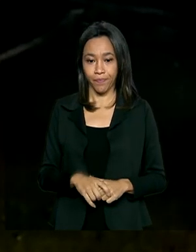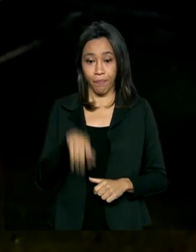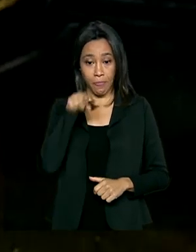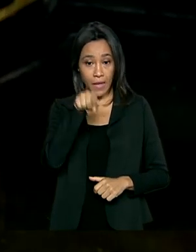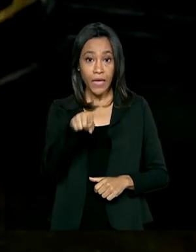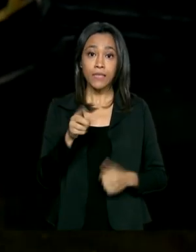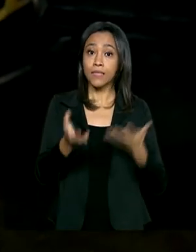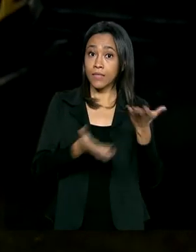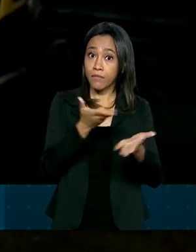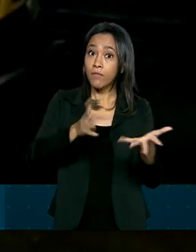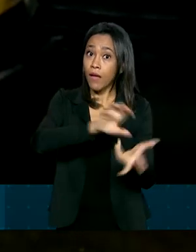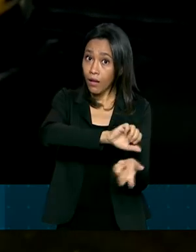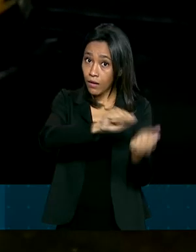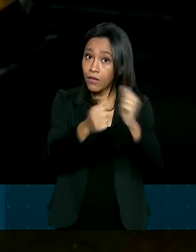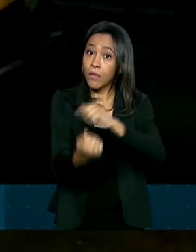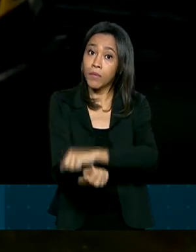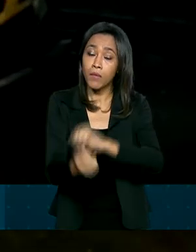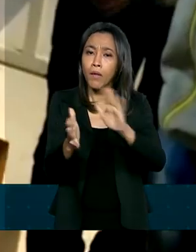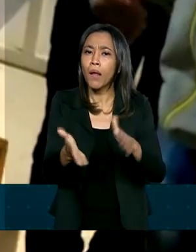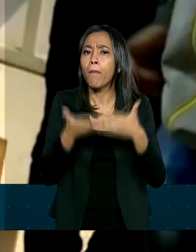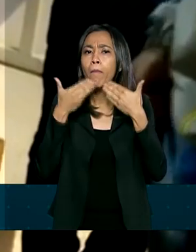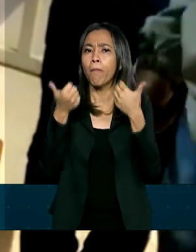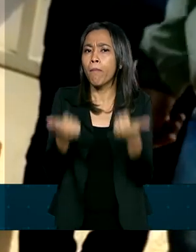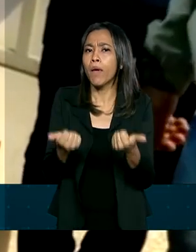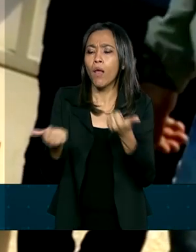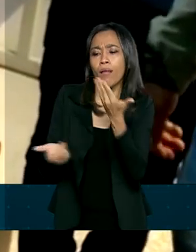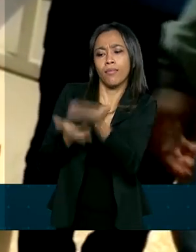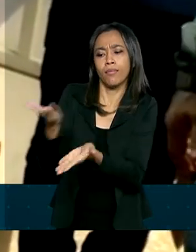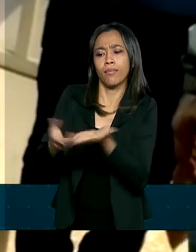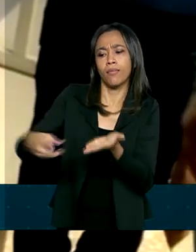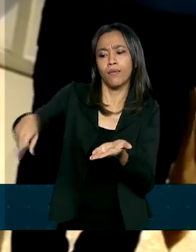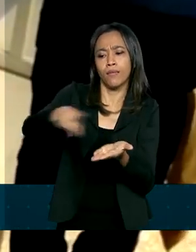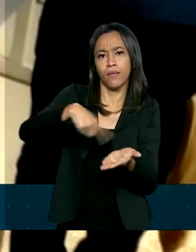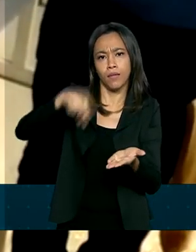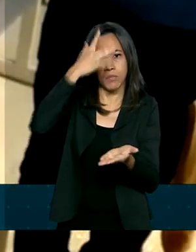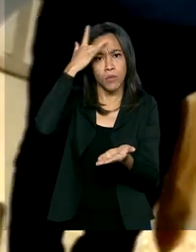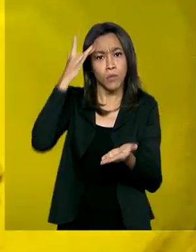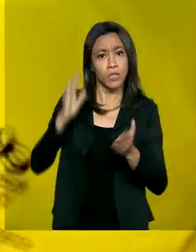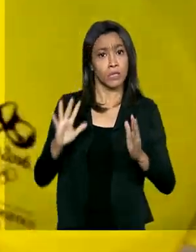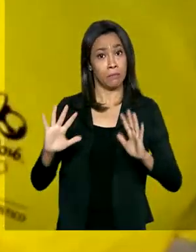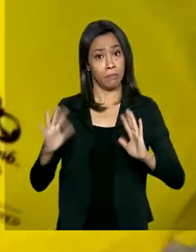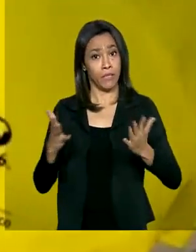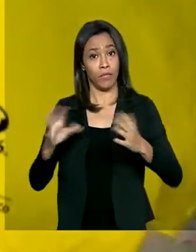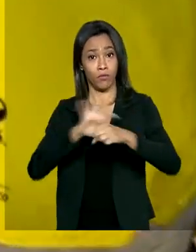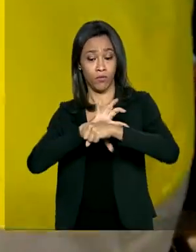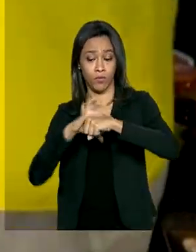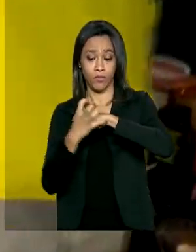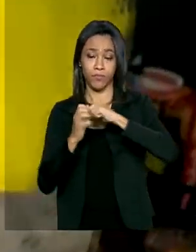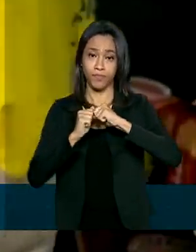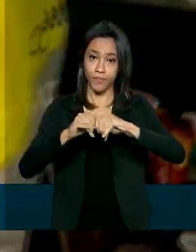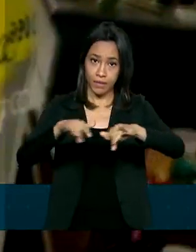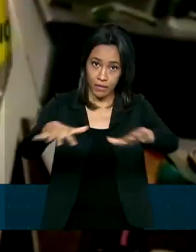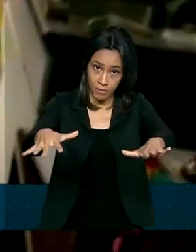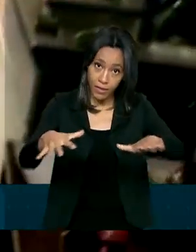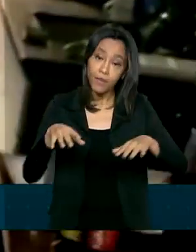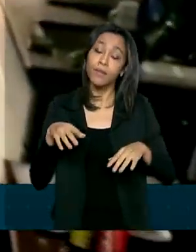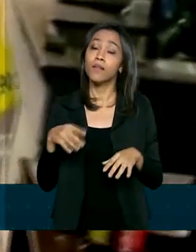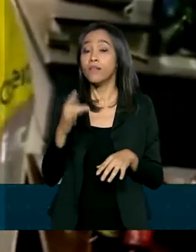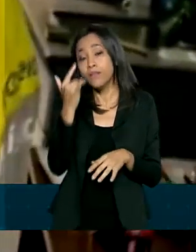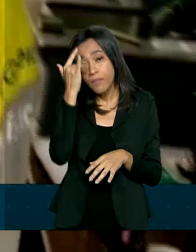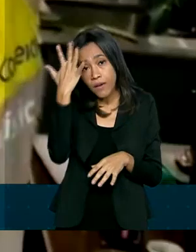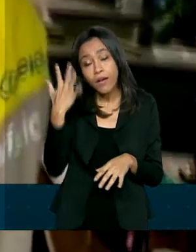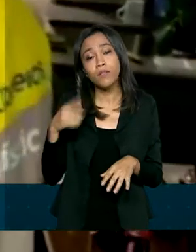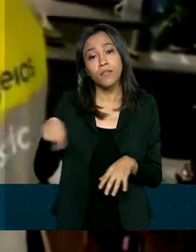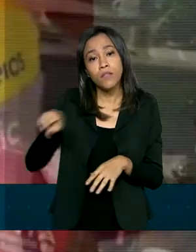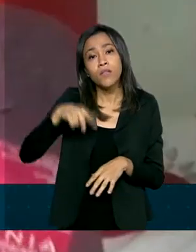serviço foi adaptado para melhor atender a população durante a pandemia da Covid-19 e facilita a vida